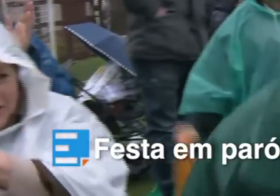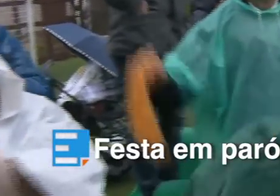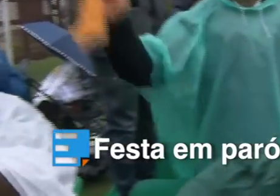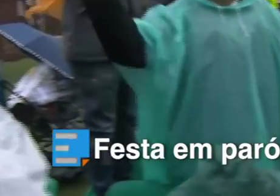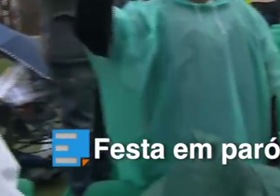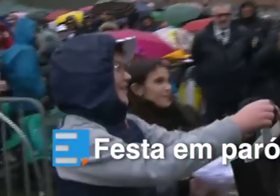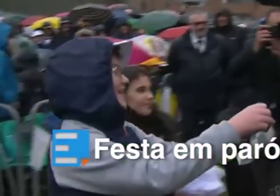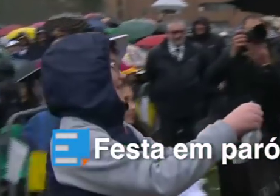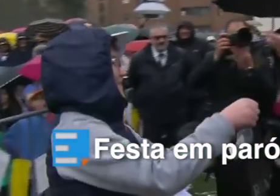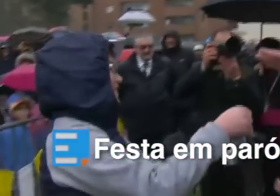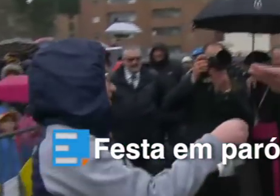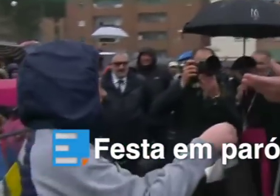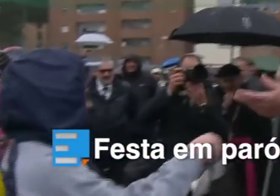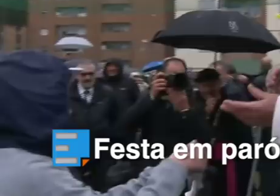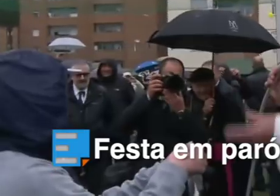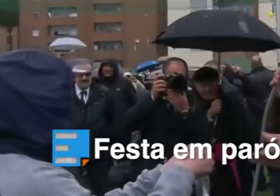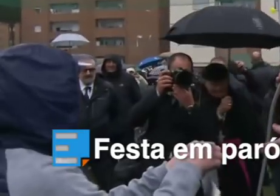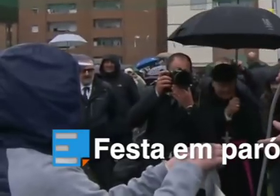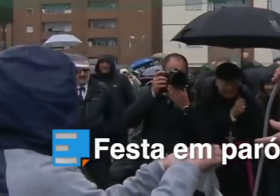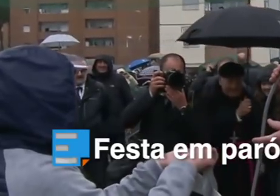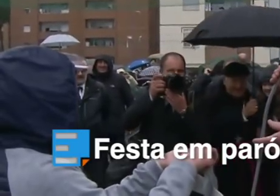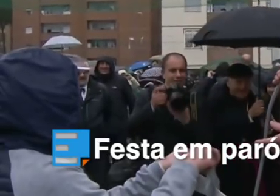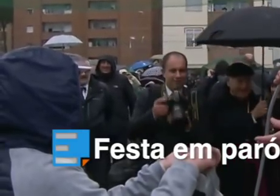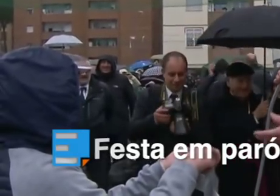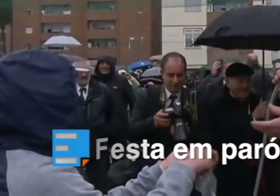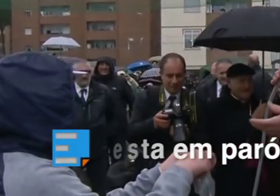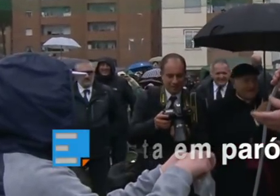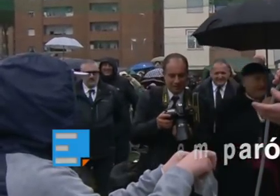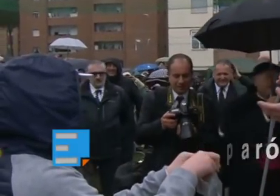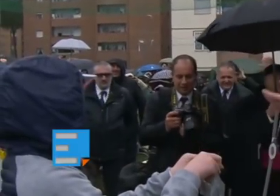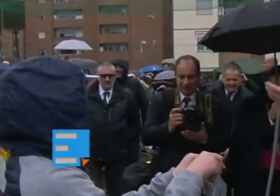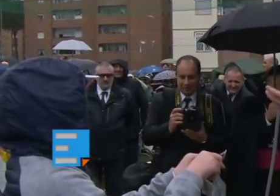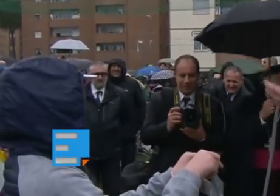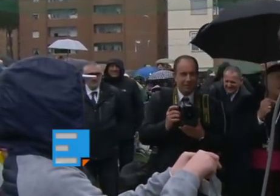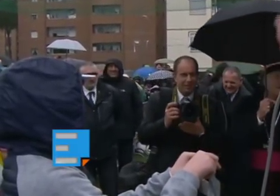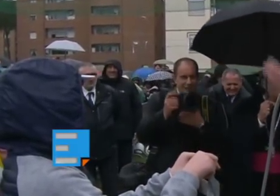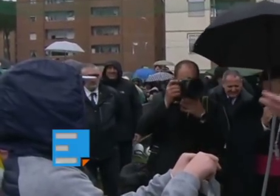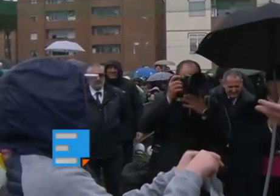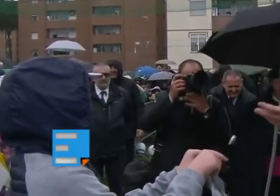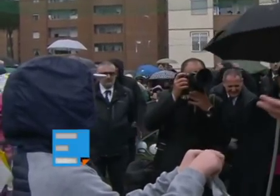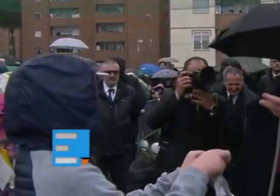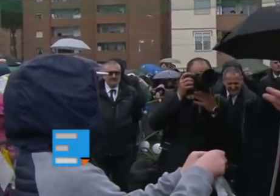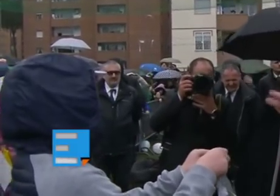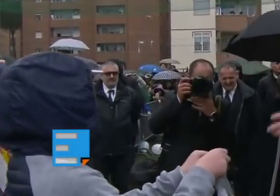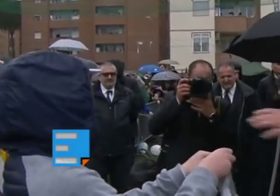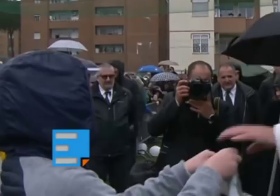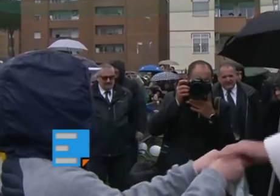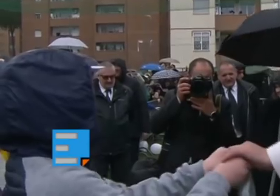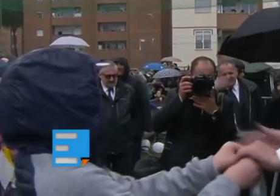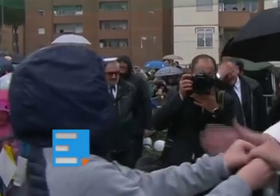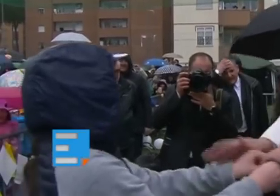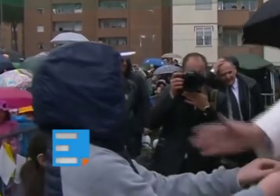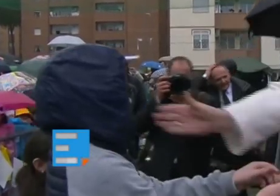Depois do retiro veio a agitação. Francisco visitou uma paróquia na periferia leste da capital italiana, onde se viveram momentos